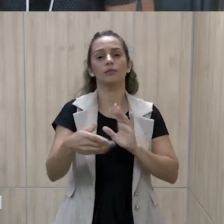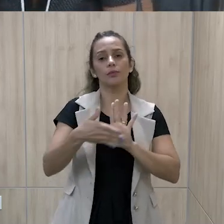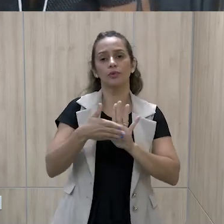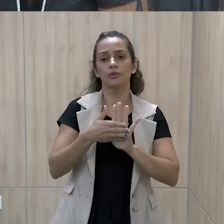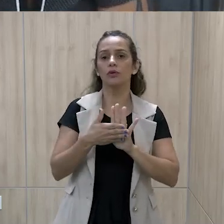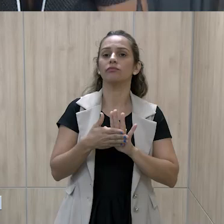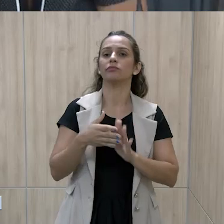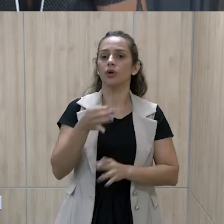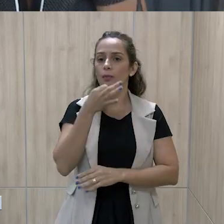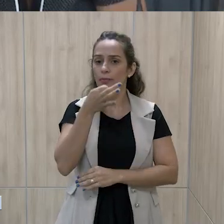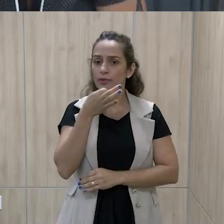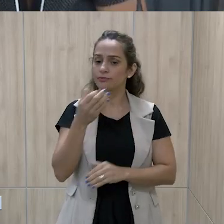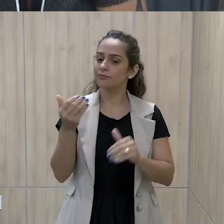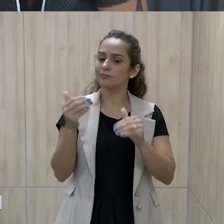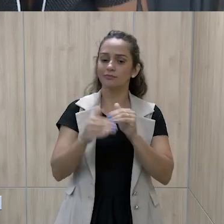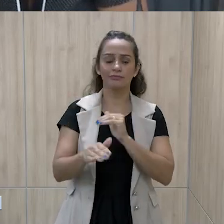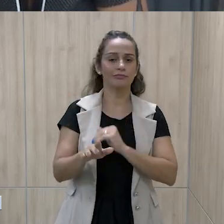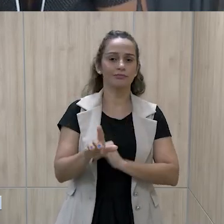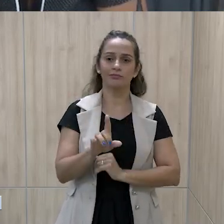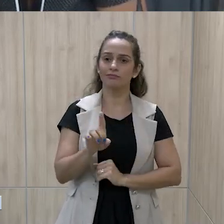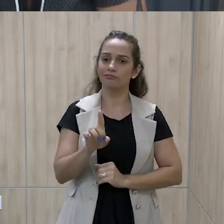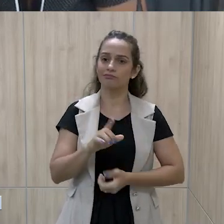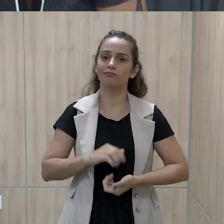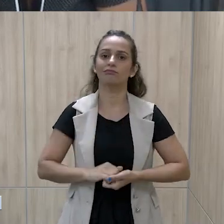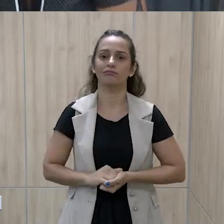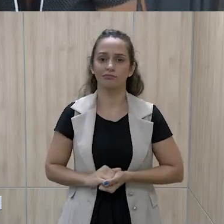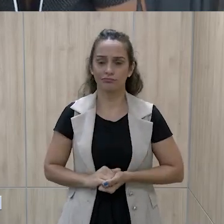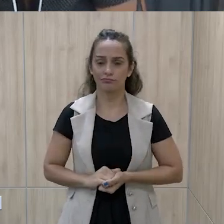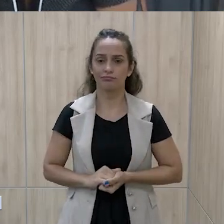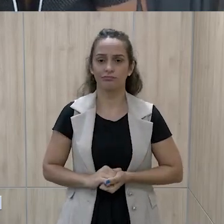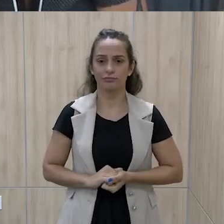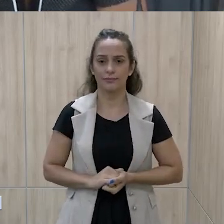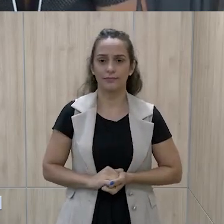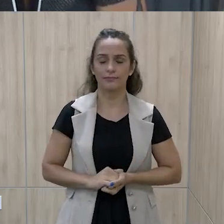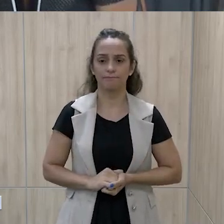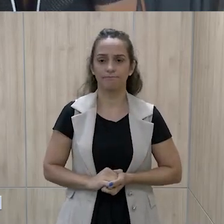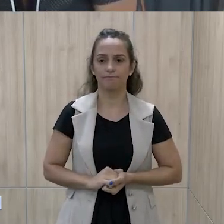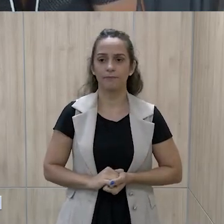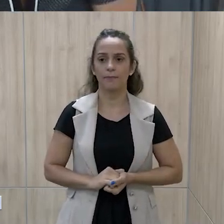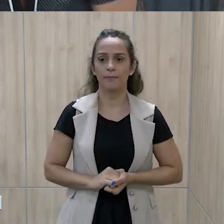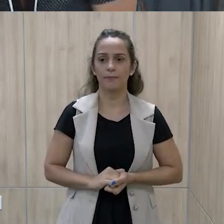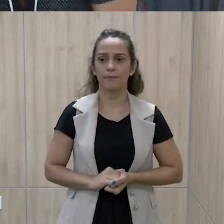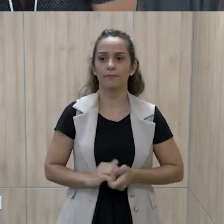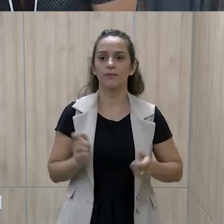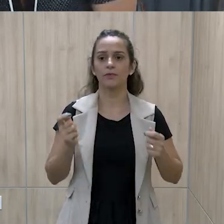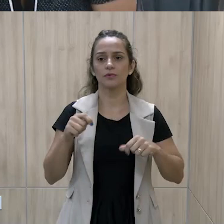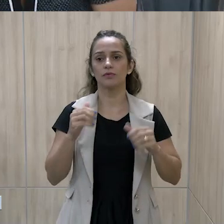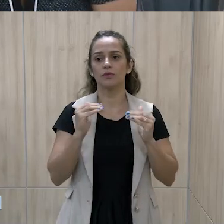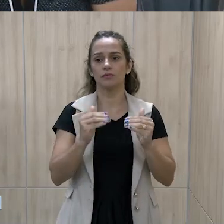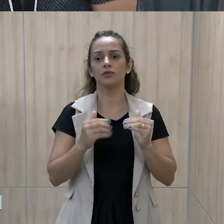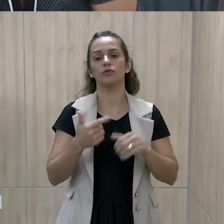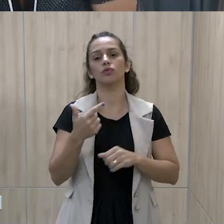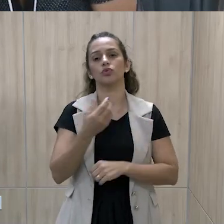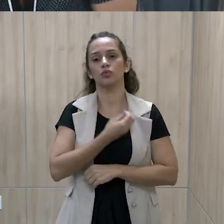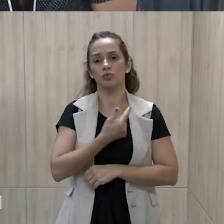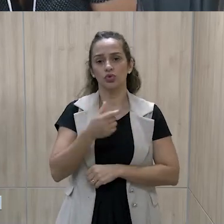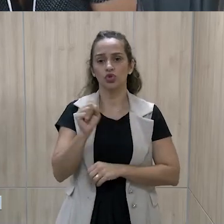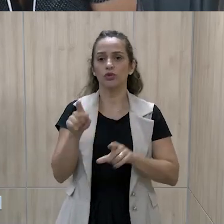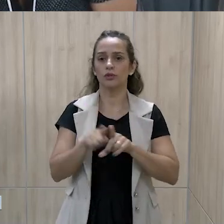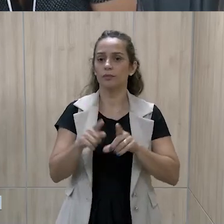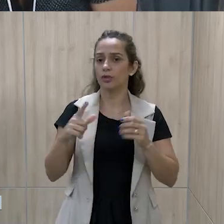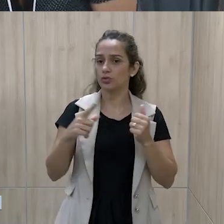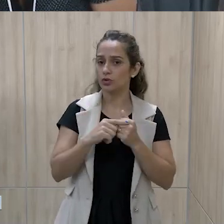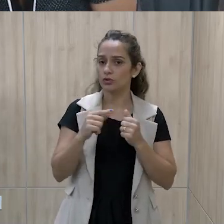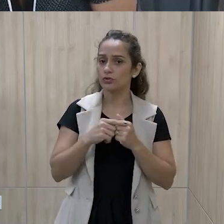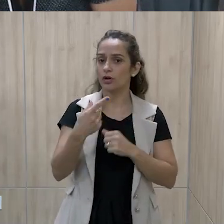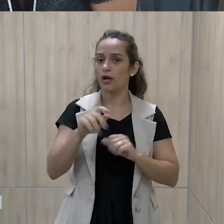propositura razão pela qual meu parecer é desfavorável em relação a tramitação operando pelo arquivamento conforme artigo 28 horas dessa